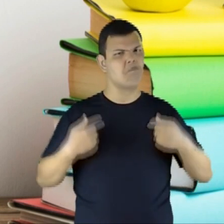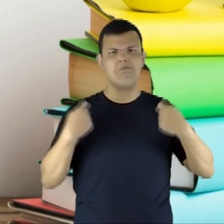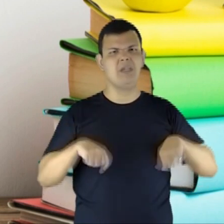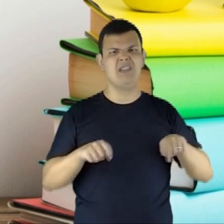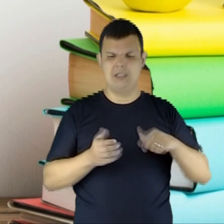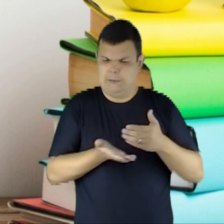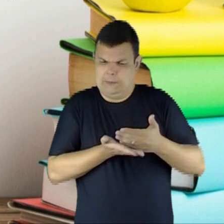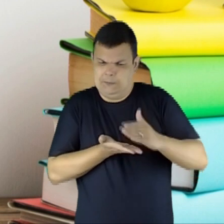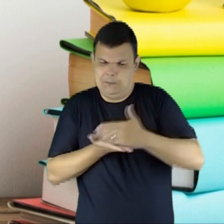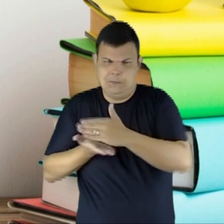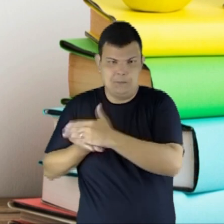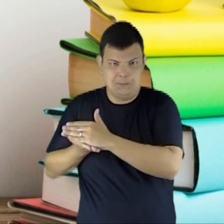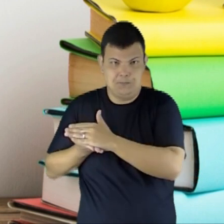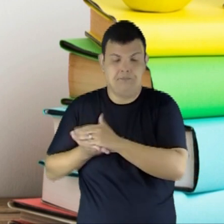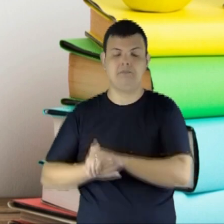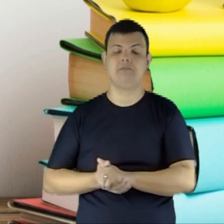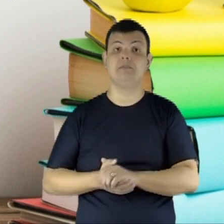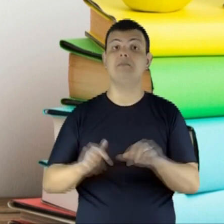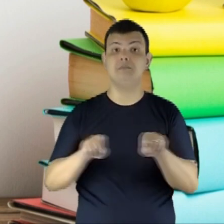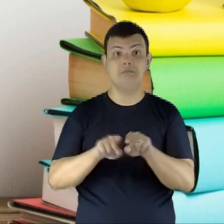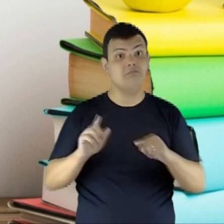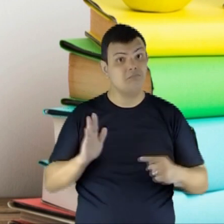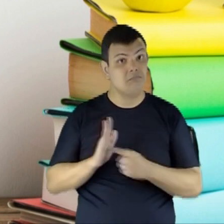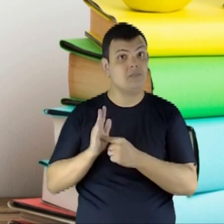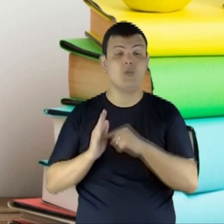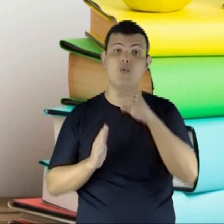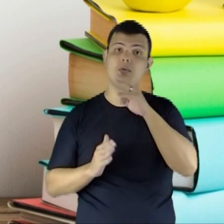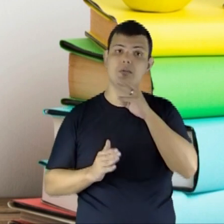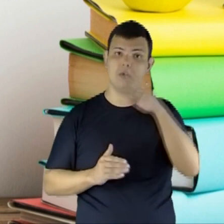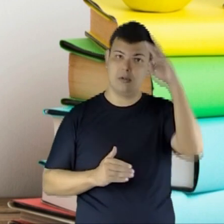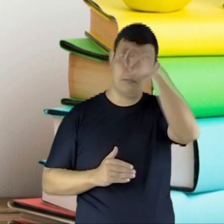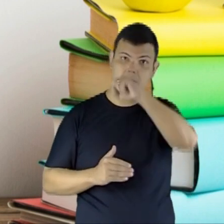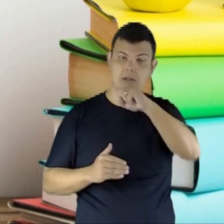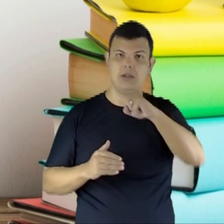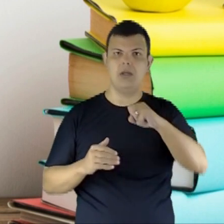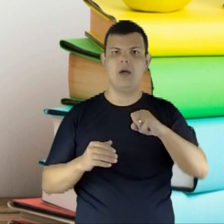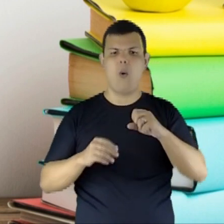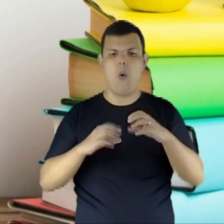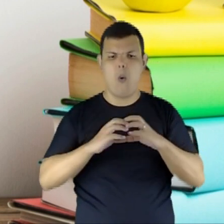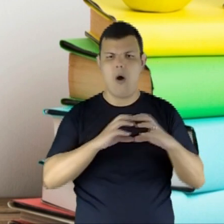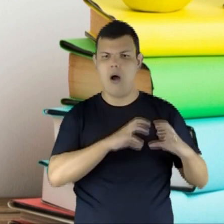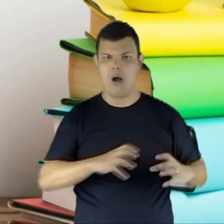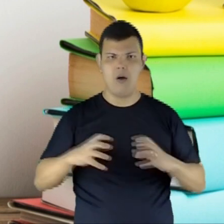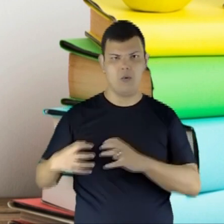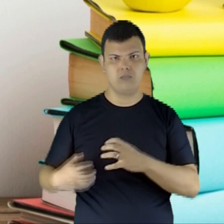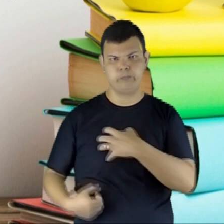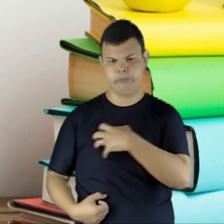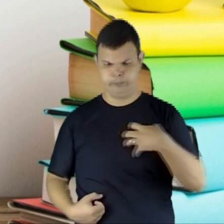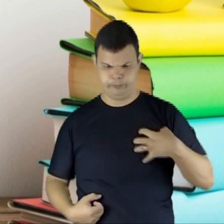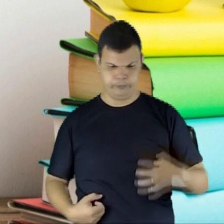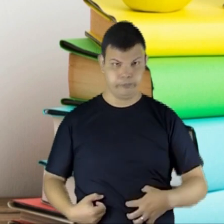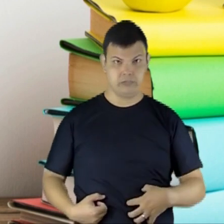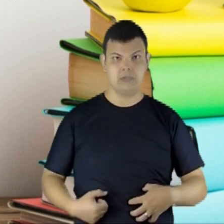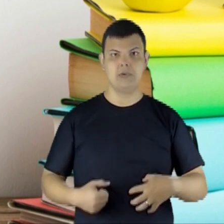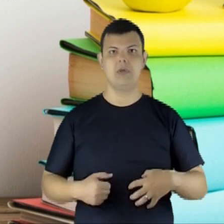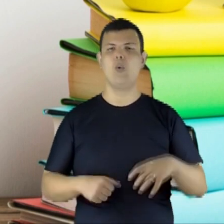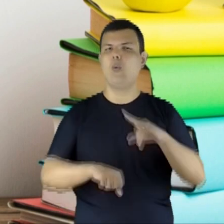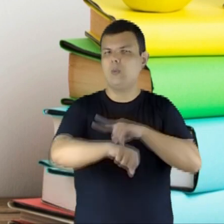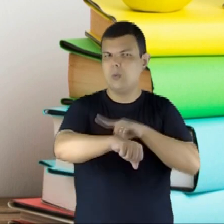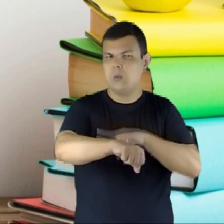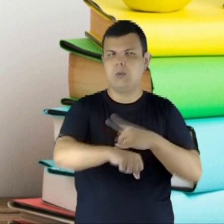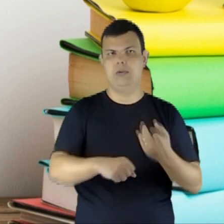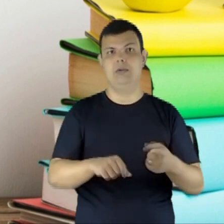corpo. Também temos o objetivo de conhecer os órgãos do sistema urinário, aprender sobre o processo